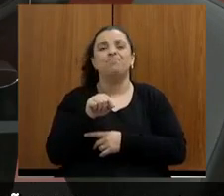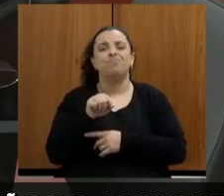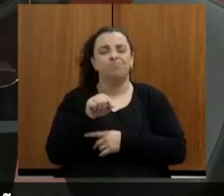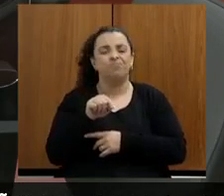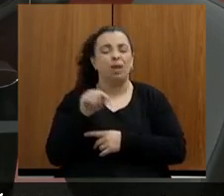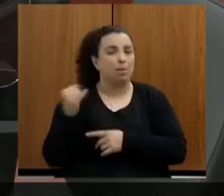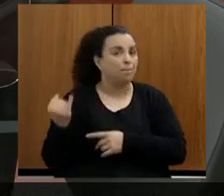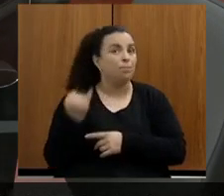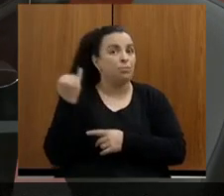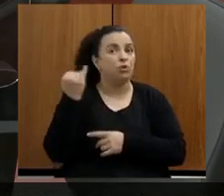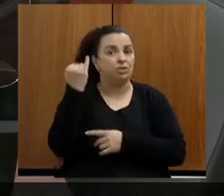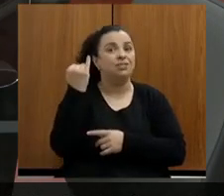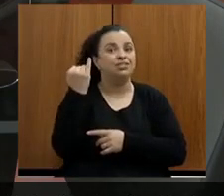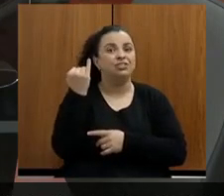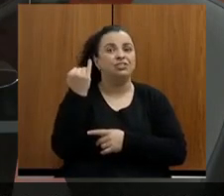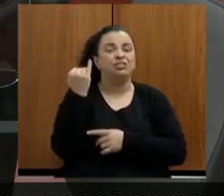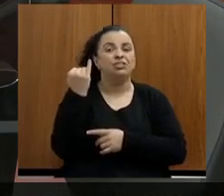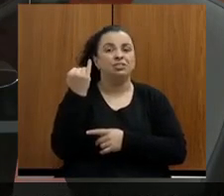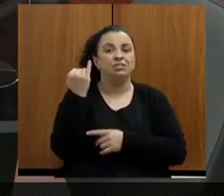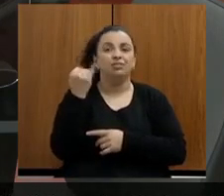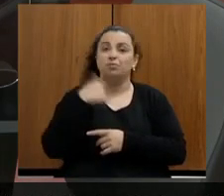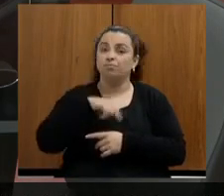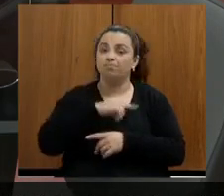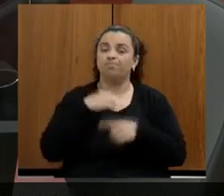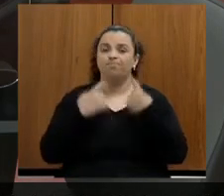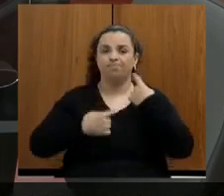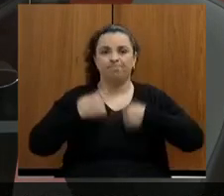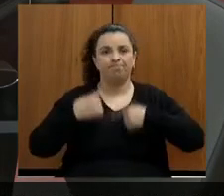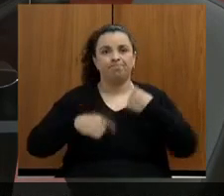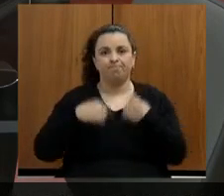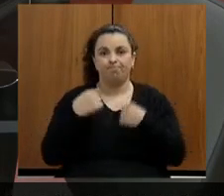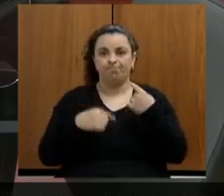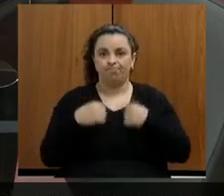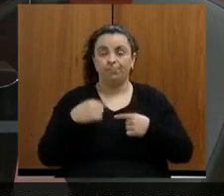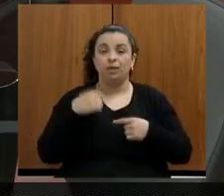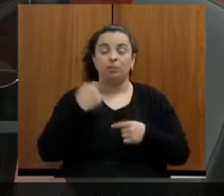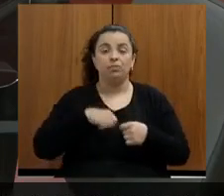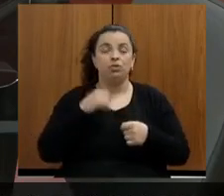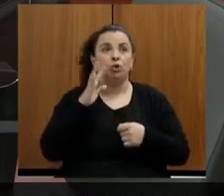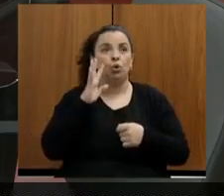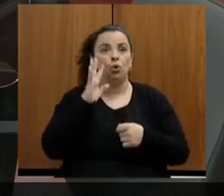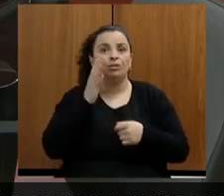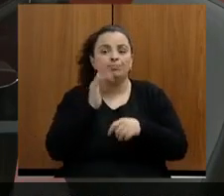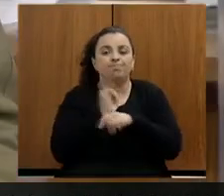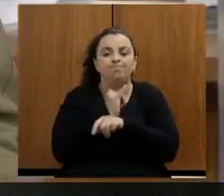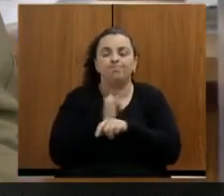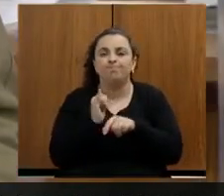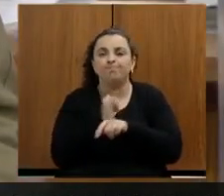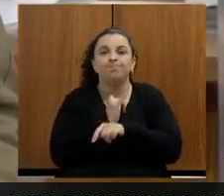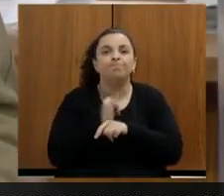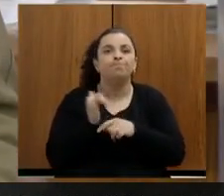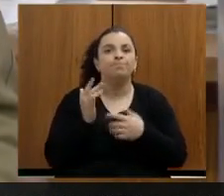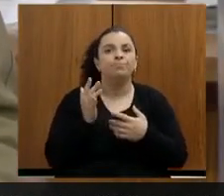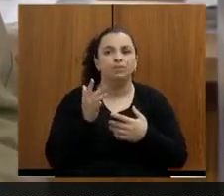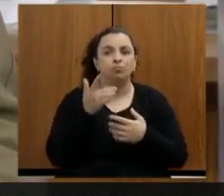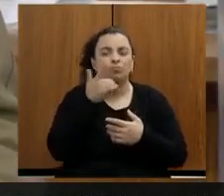importantes para a gente que nós estamos discutindo né Nós temos que achar a solução É